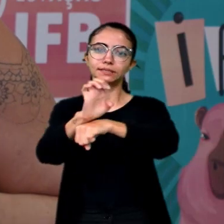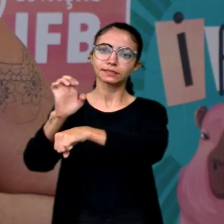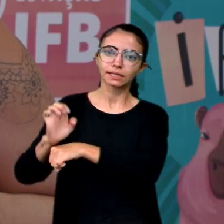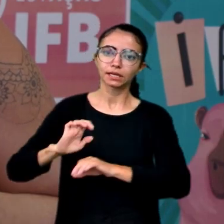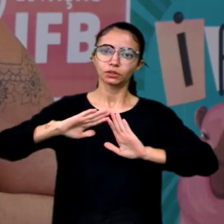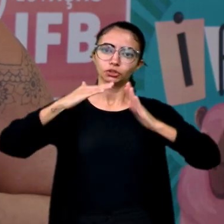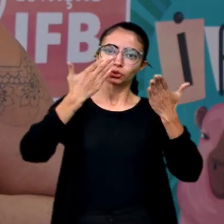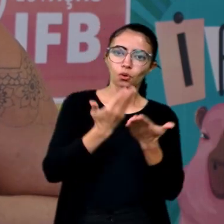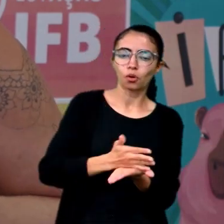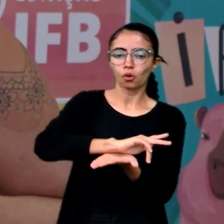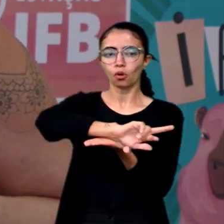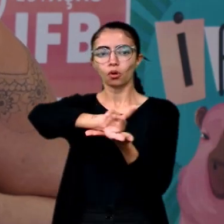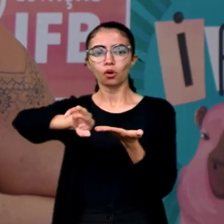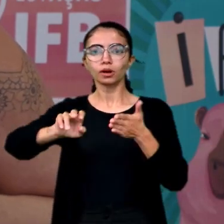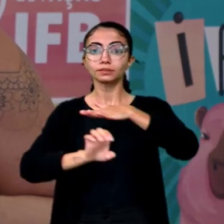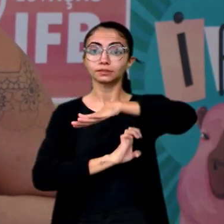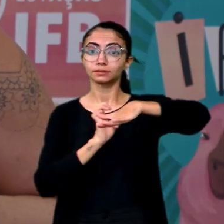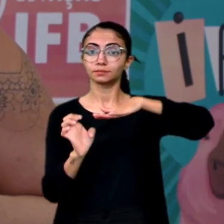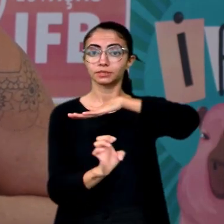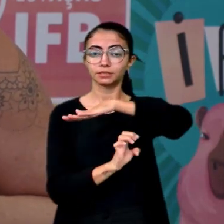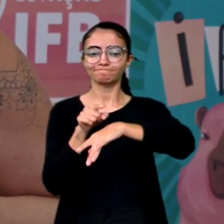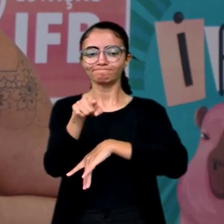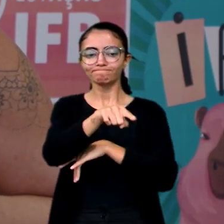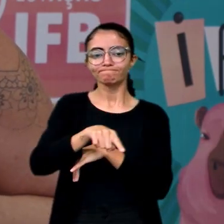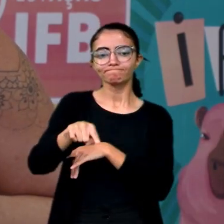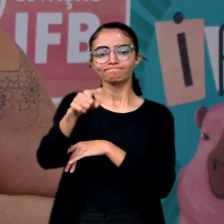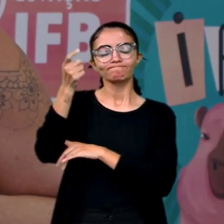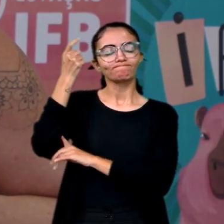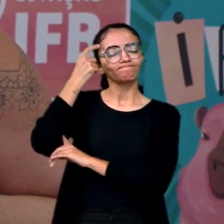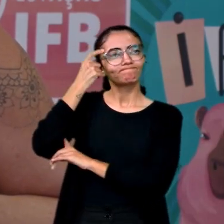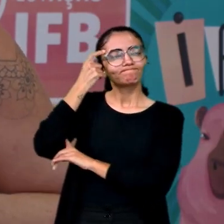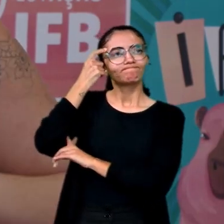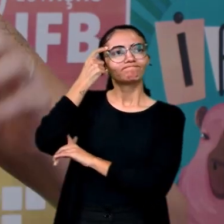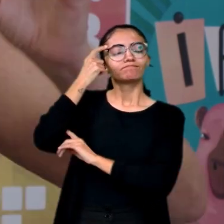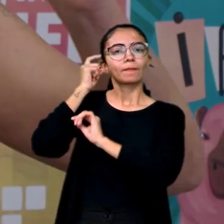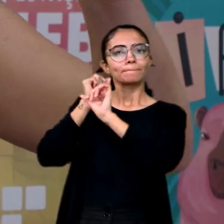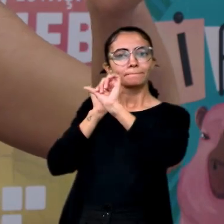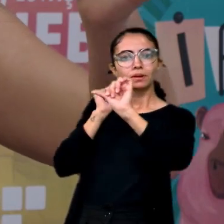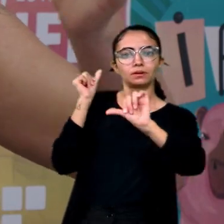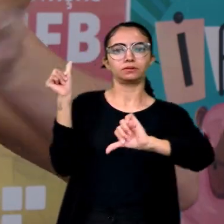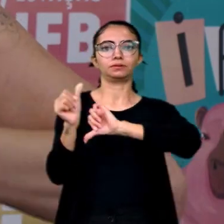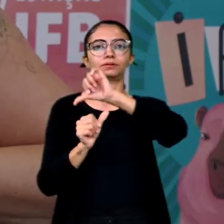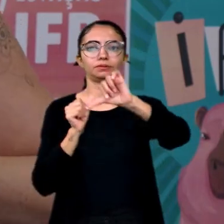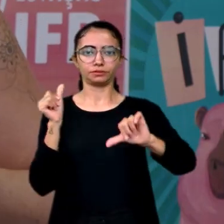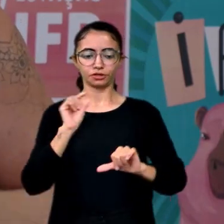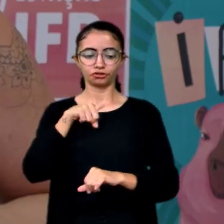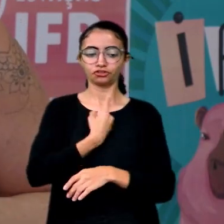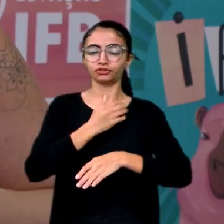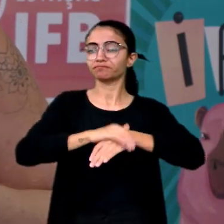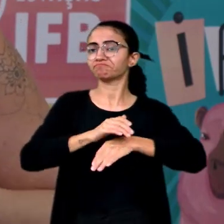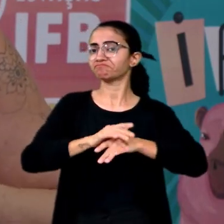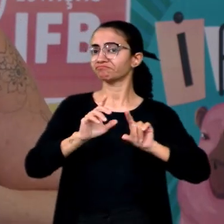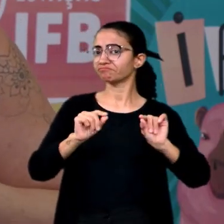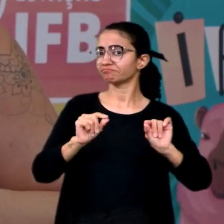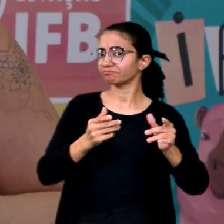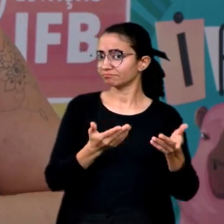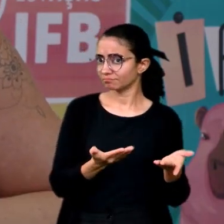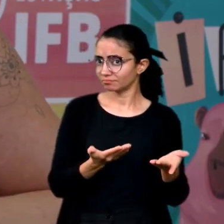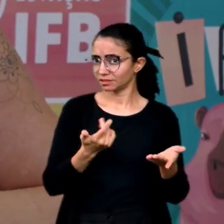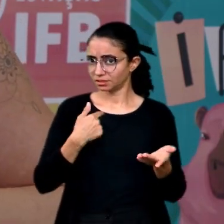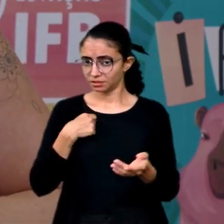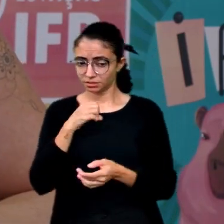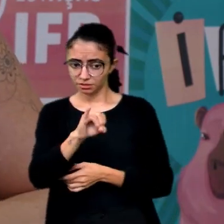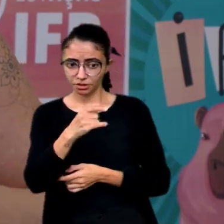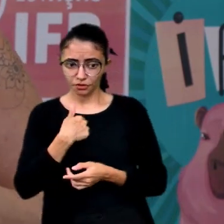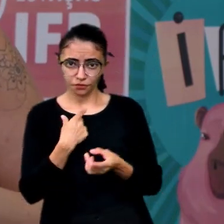empresas, elas repensam o que a gente vai fazer, né? Então, por exemplo, será que a água que eu estou vendendo, ela